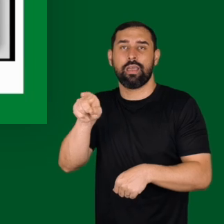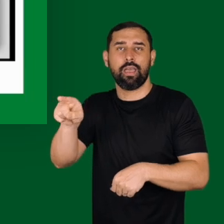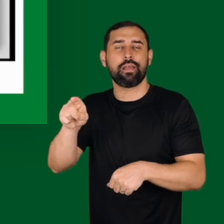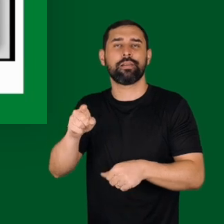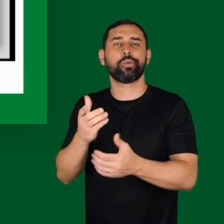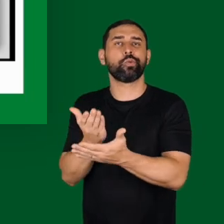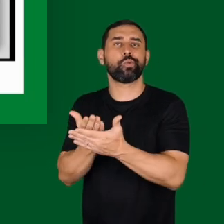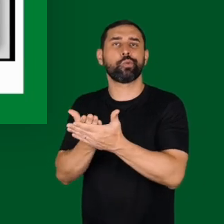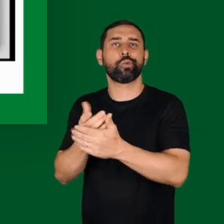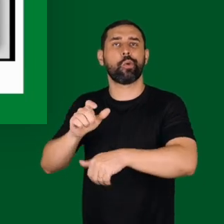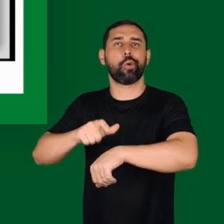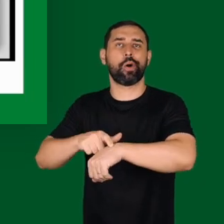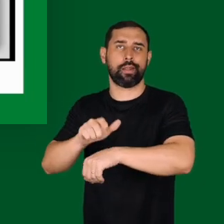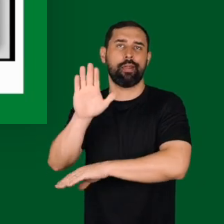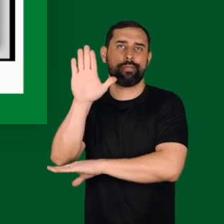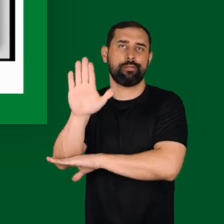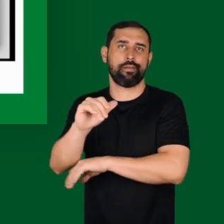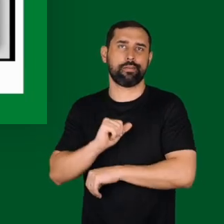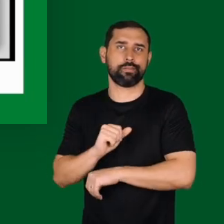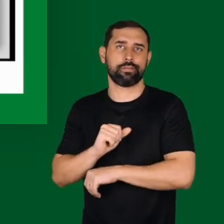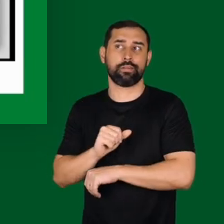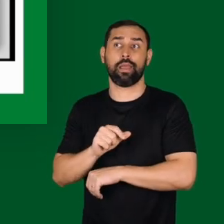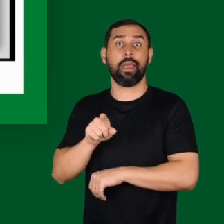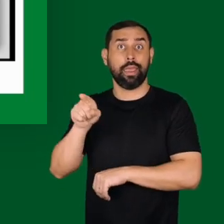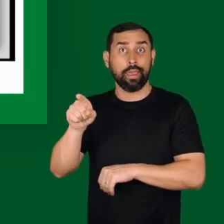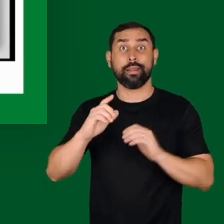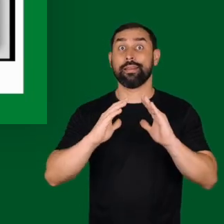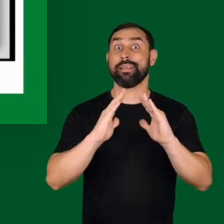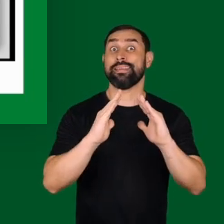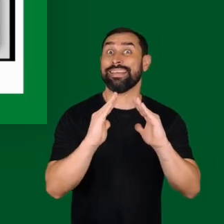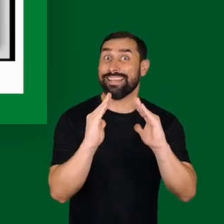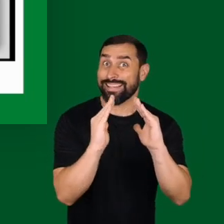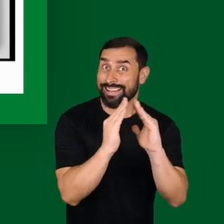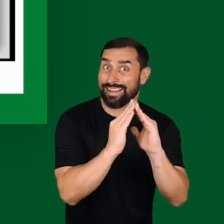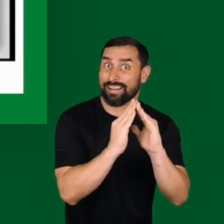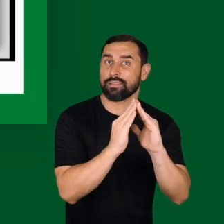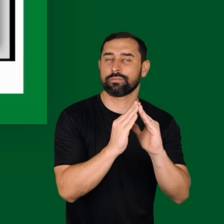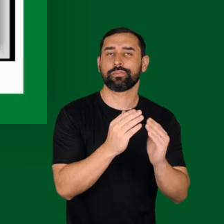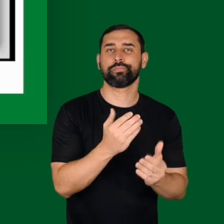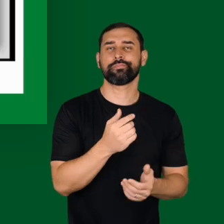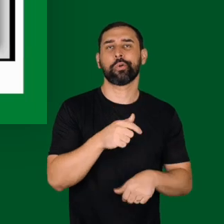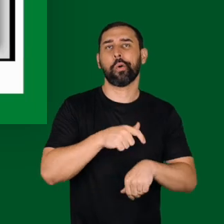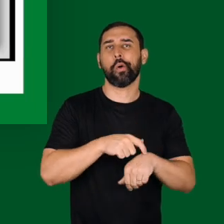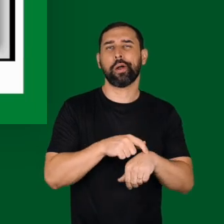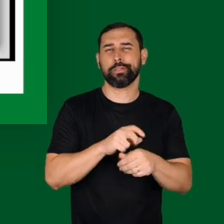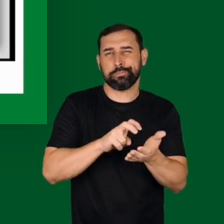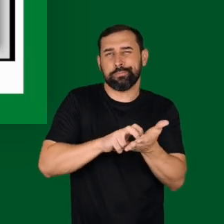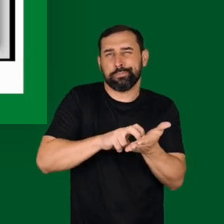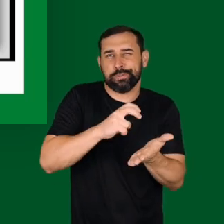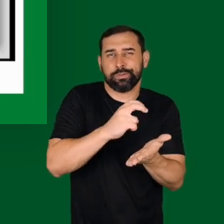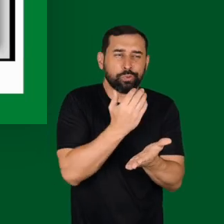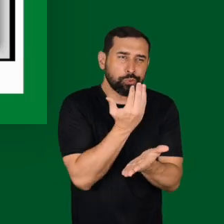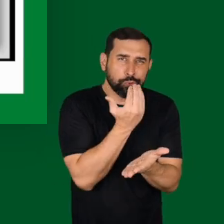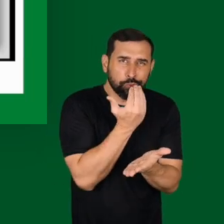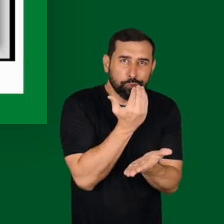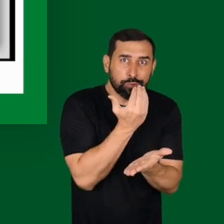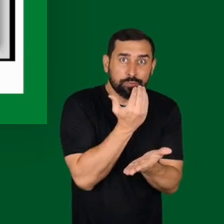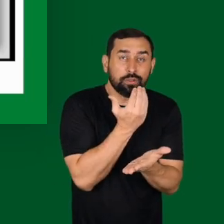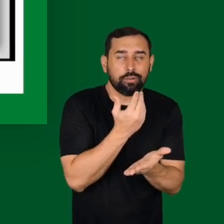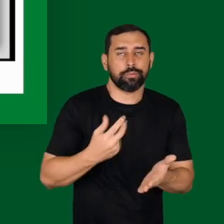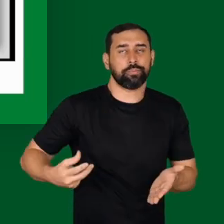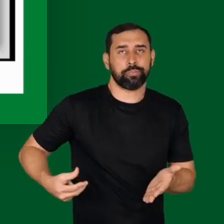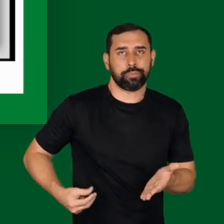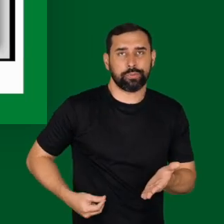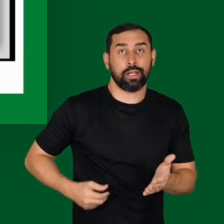ele vai em casa aplicar a insulina do café, né, as 2. Na hora do almoço, ele vai aplicar mais 2,